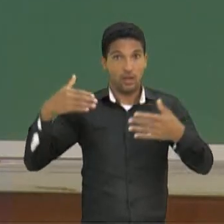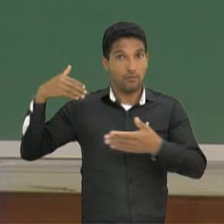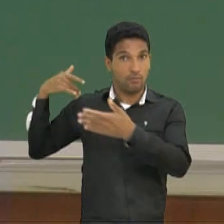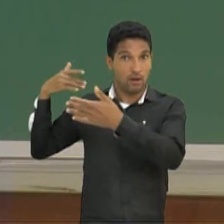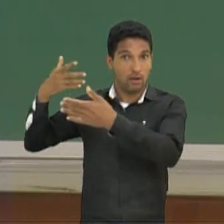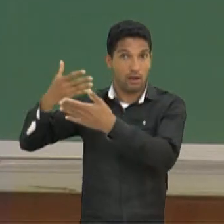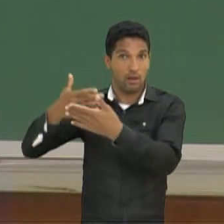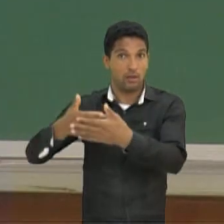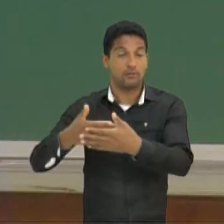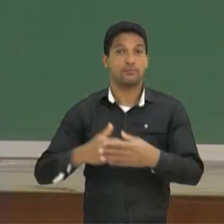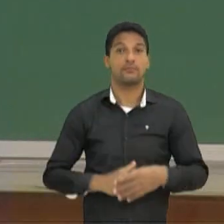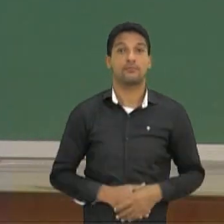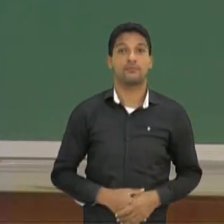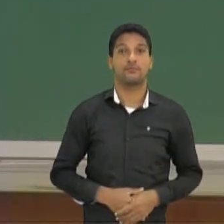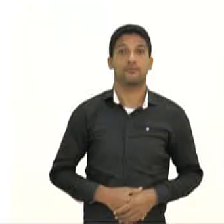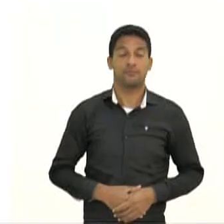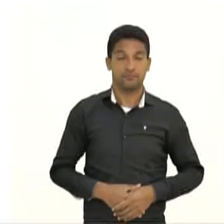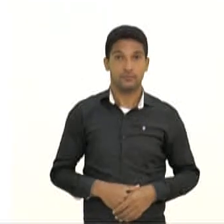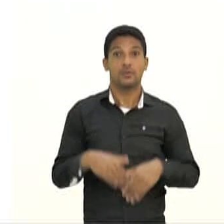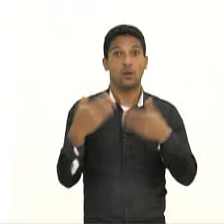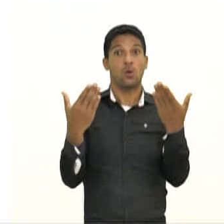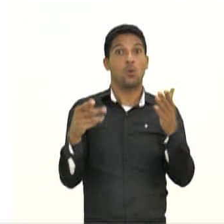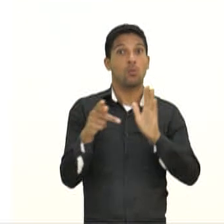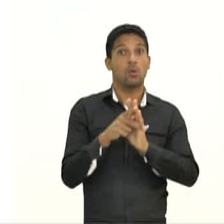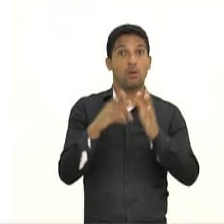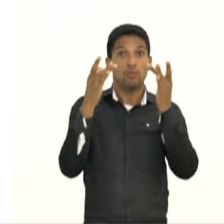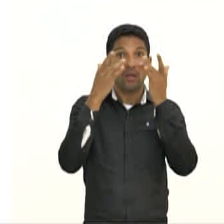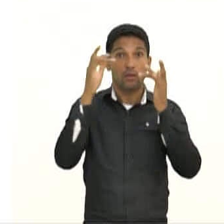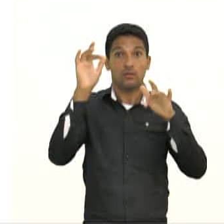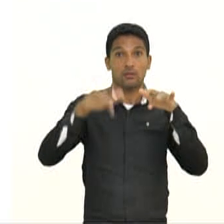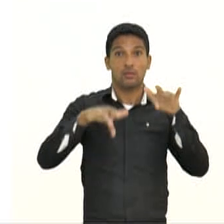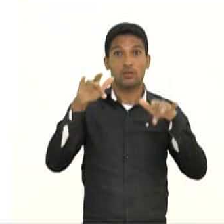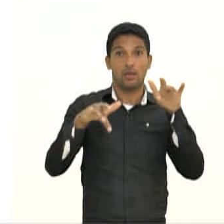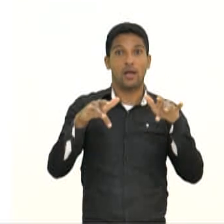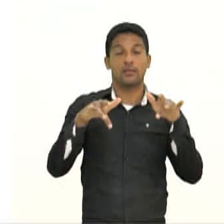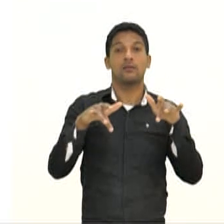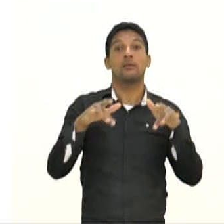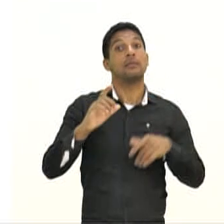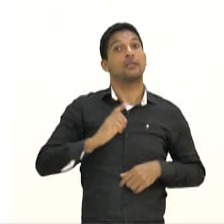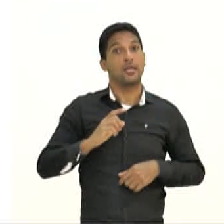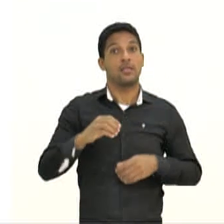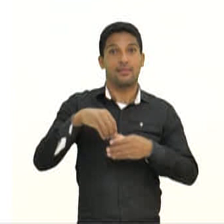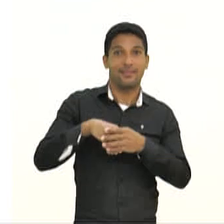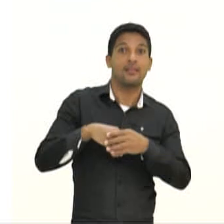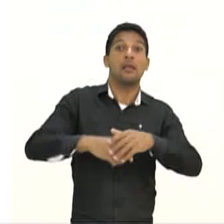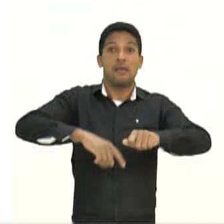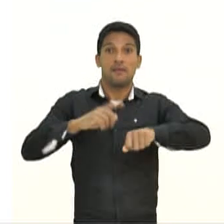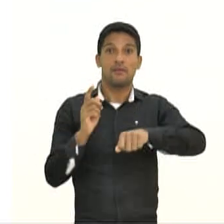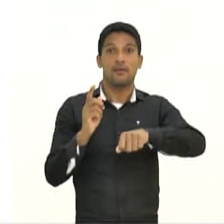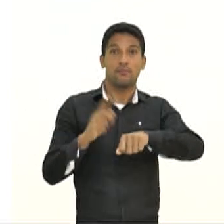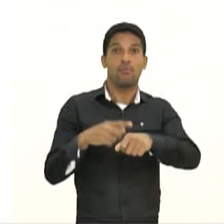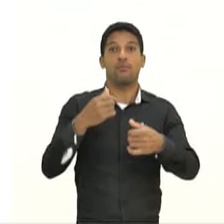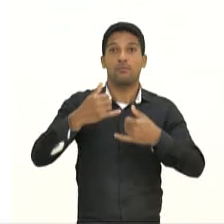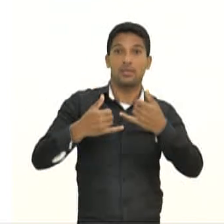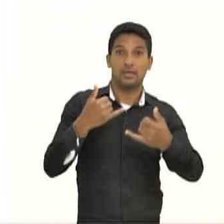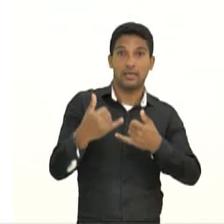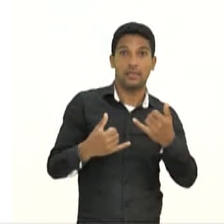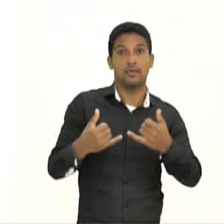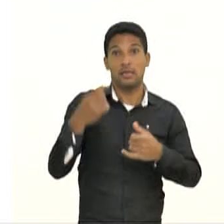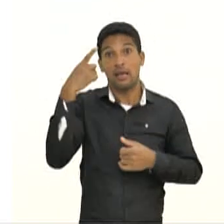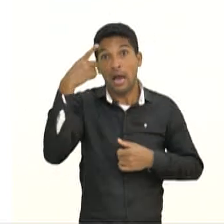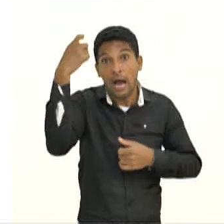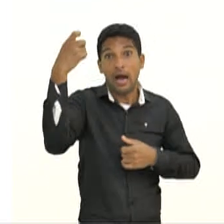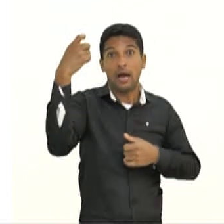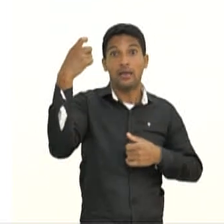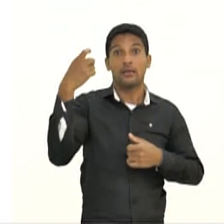do conteúdo da aula, né? Então, dentro do teatro, através dos jogos de improviso, os jogos de improviso, né, é uma das